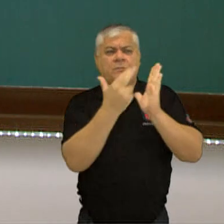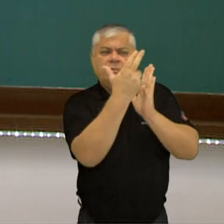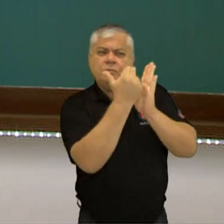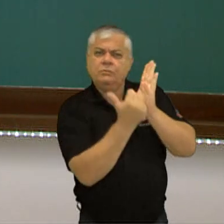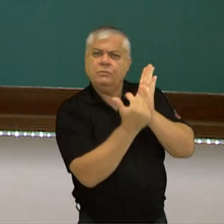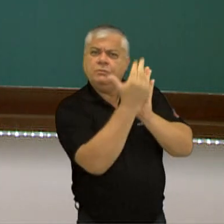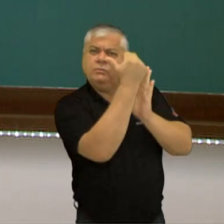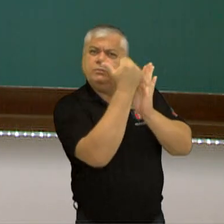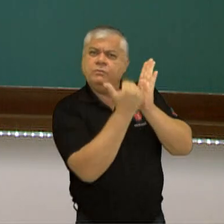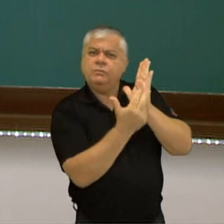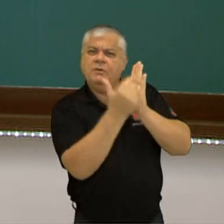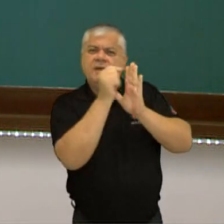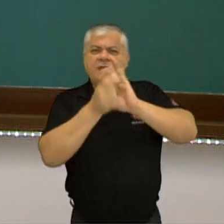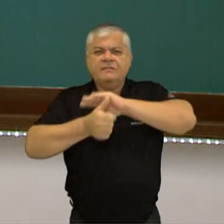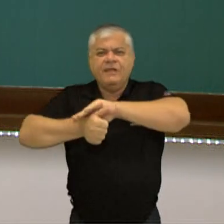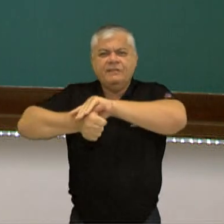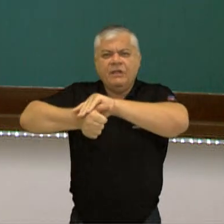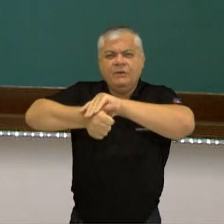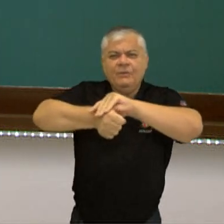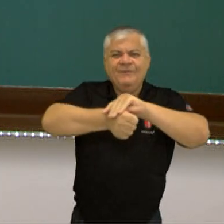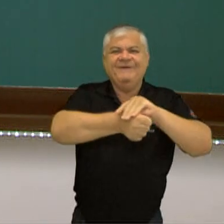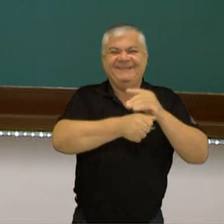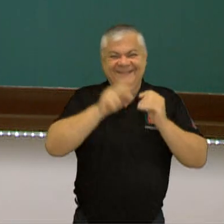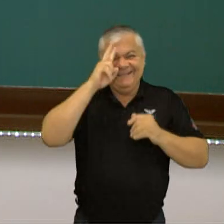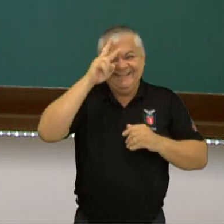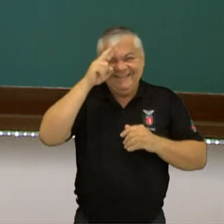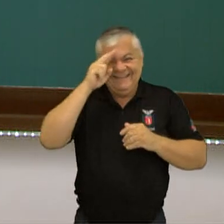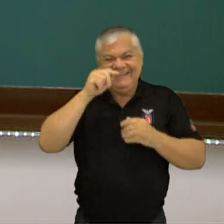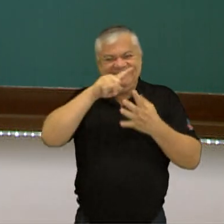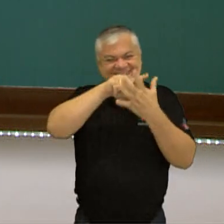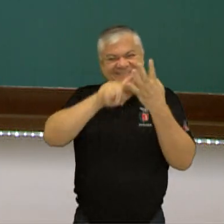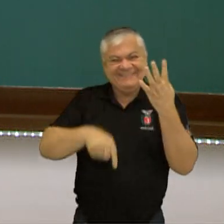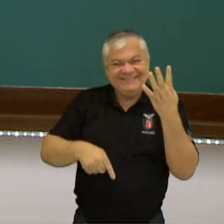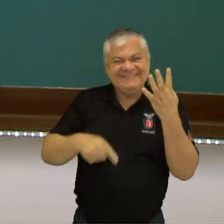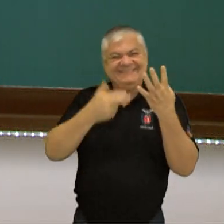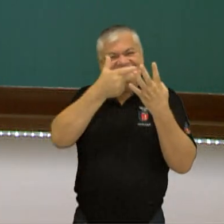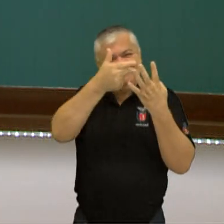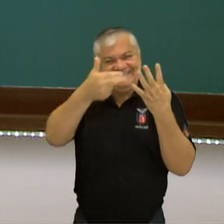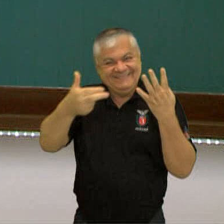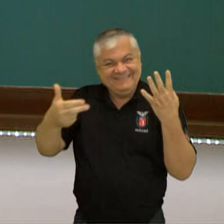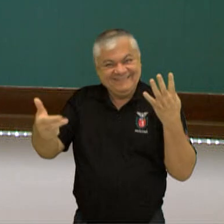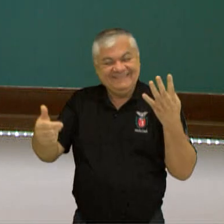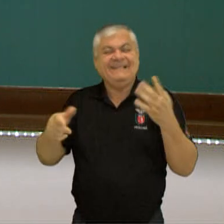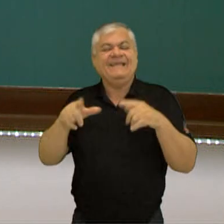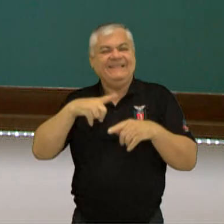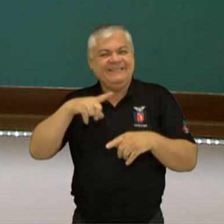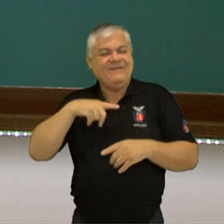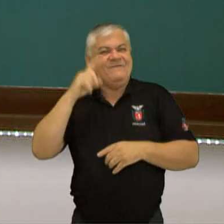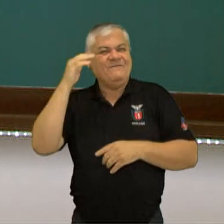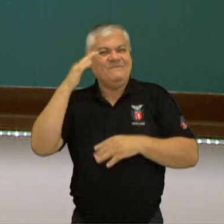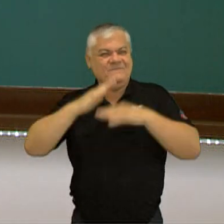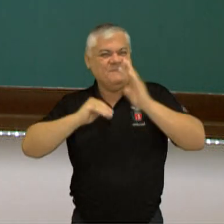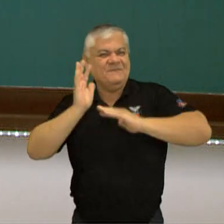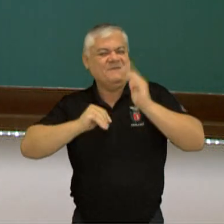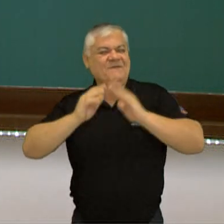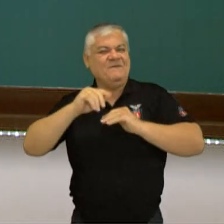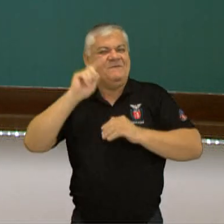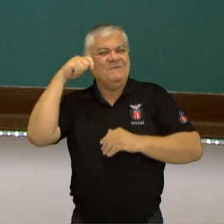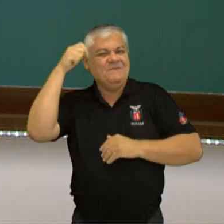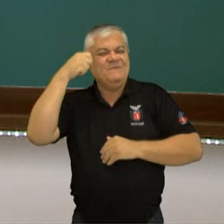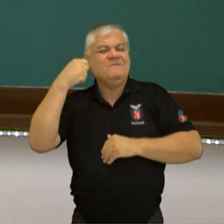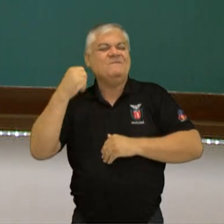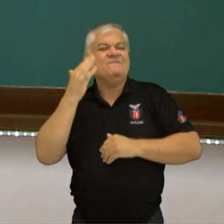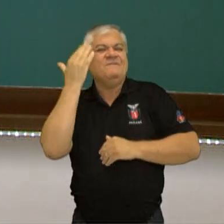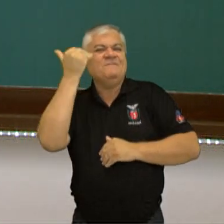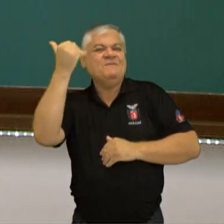das tartarugas ninja, Leonardo, Michelangelo, Rafael, Donatello, né, e muitos outros artistas, como a gente viu ali, e pouco se vê